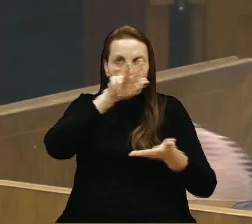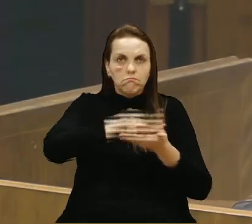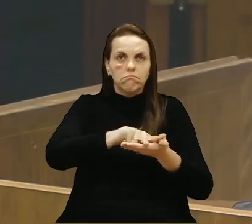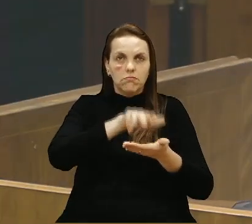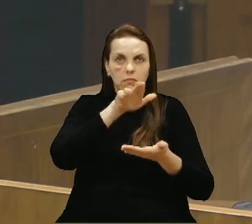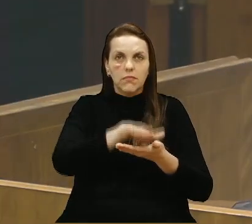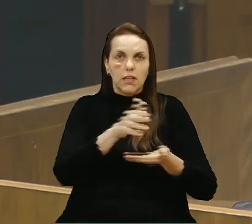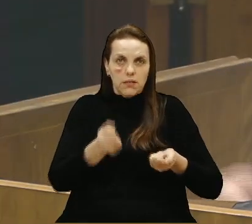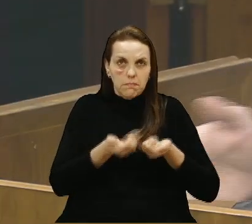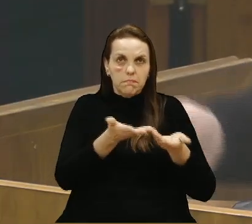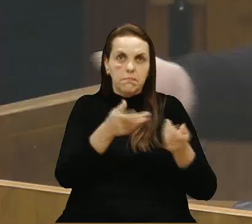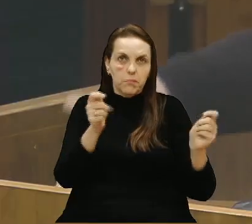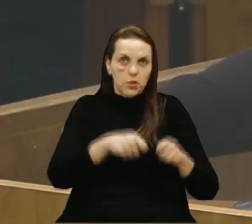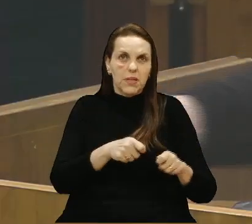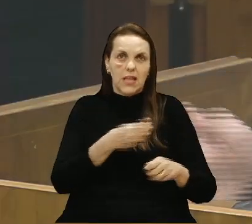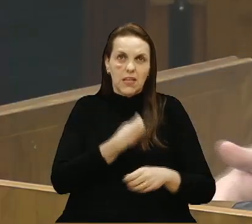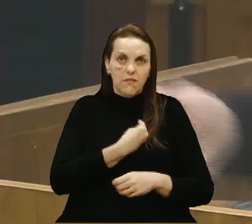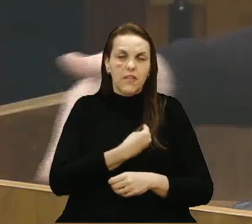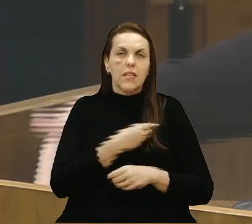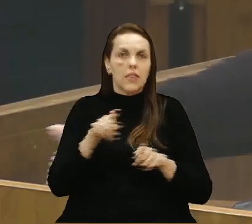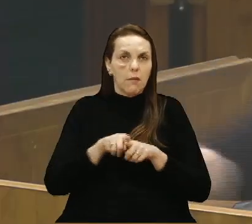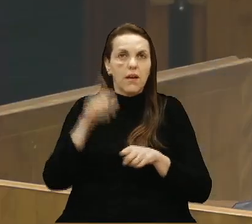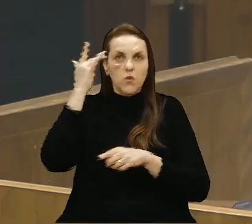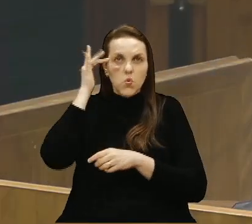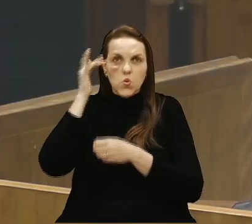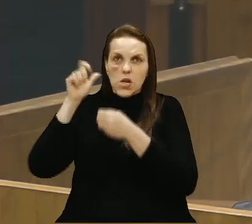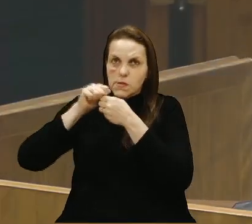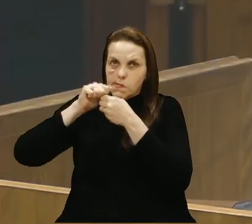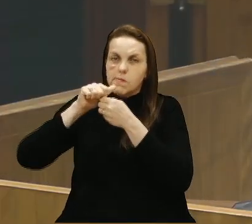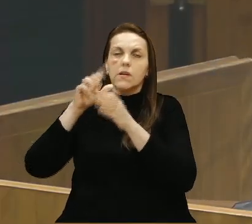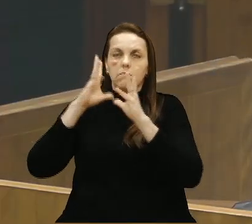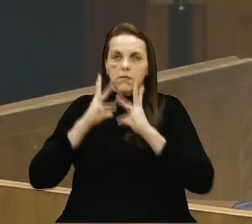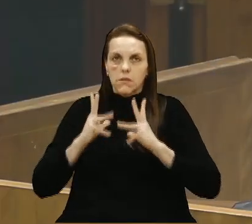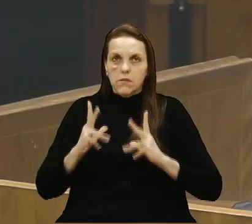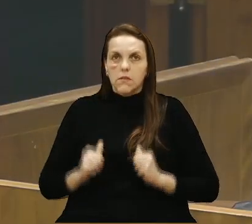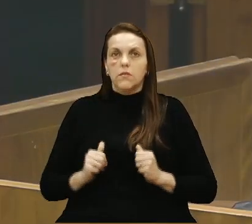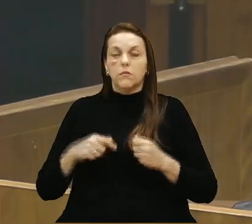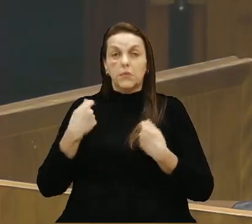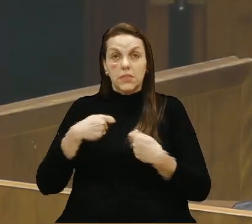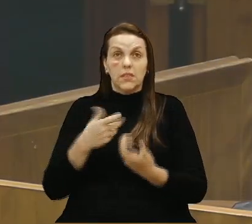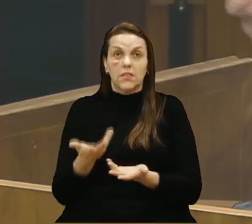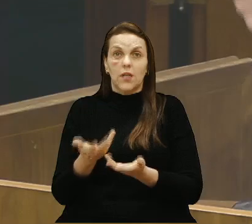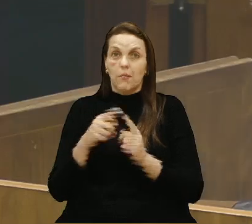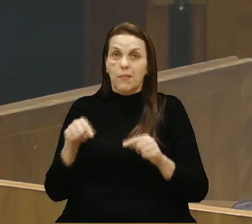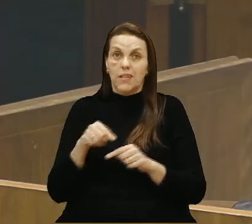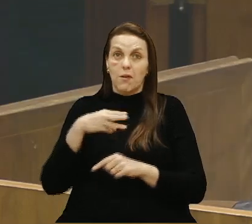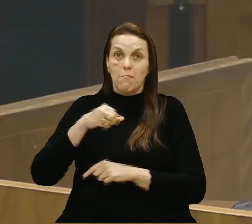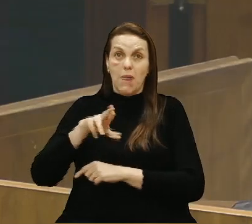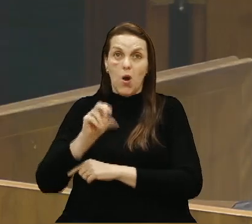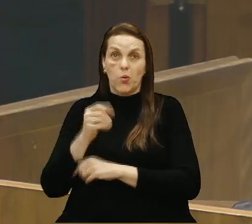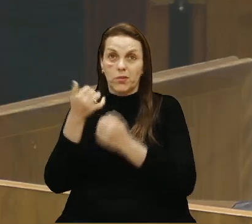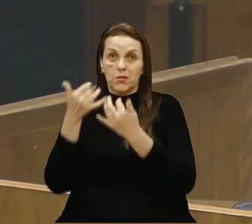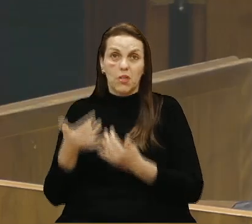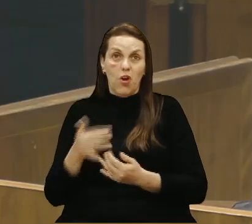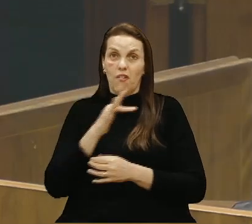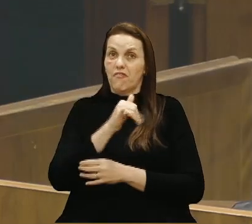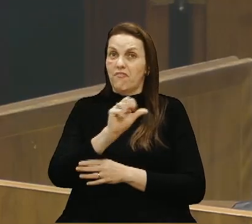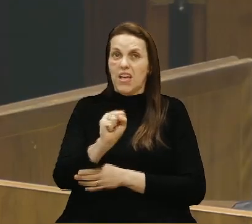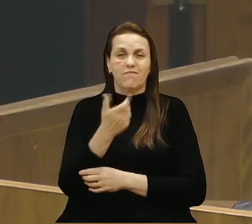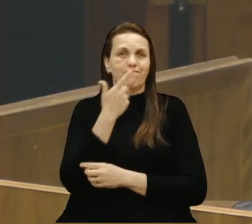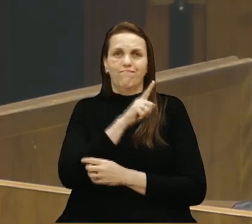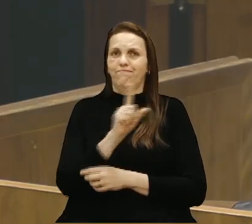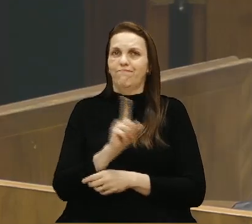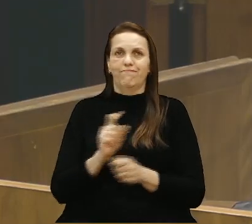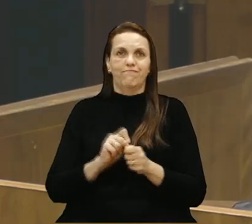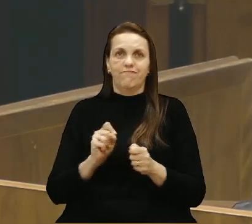essa pessoa, dê uma condição para ela melhor. O que está viciado em crack também, que passe por uma desintoxicação. Mas o Mauro falou que isso a FAS não conseguiria fazer,